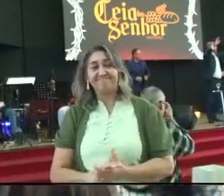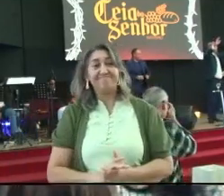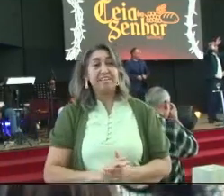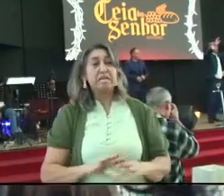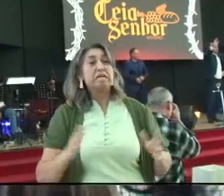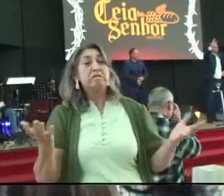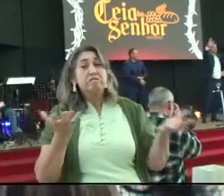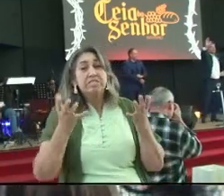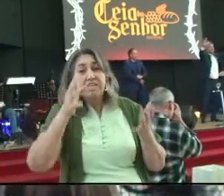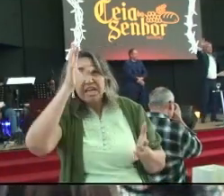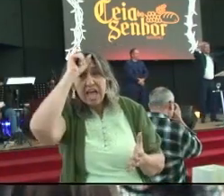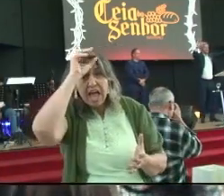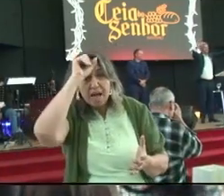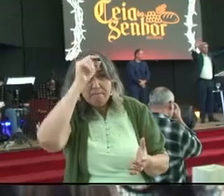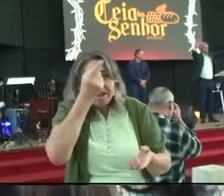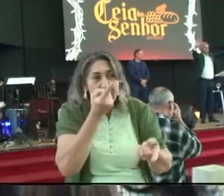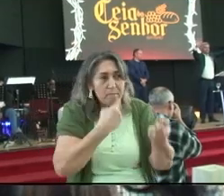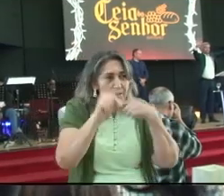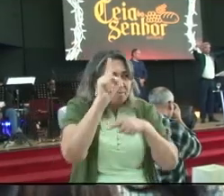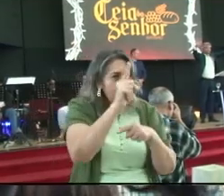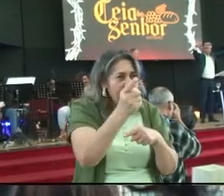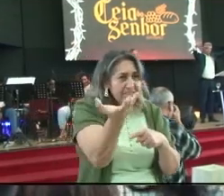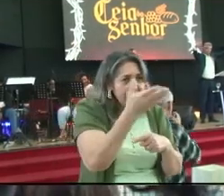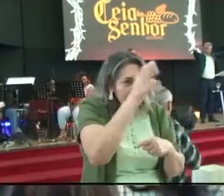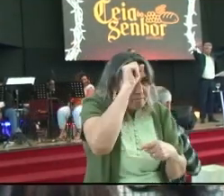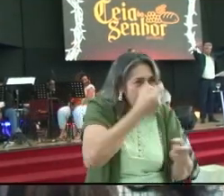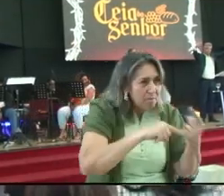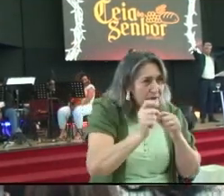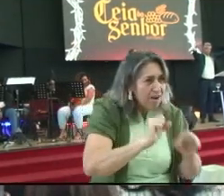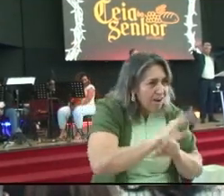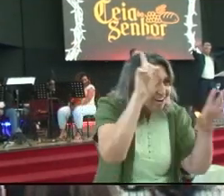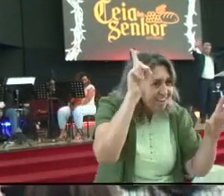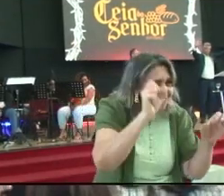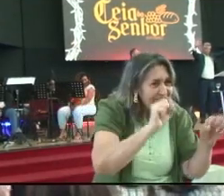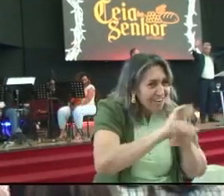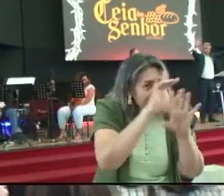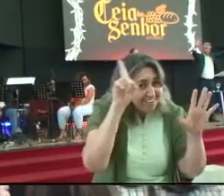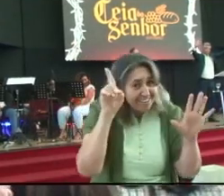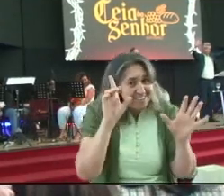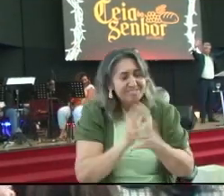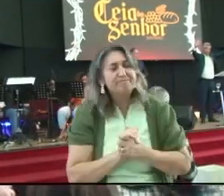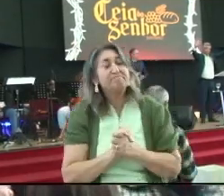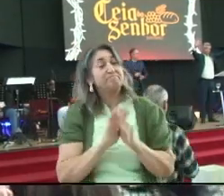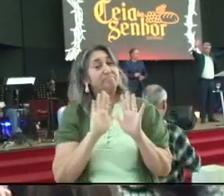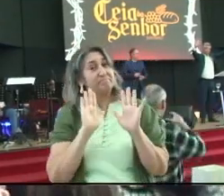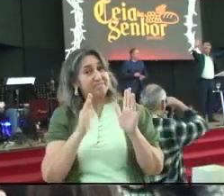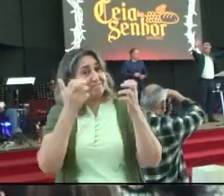Quantos querem aprender a prosperar aqui? Diga glória a Deus.